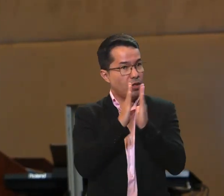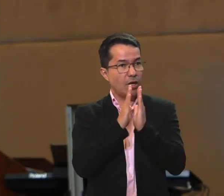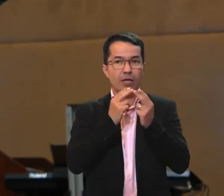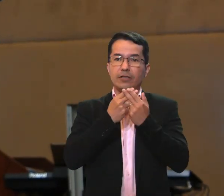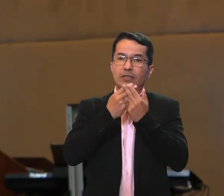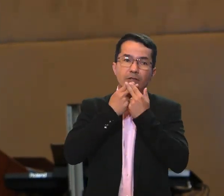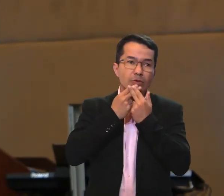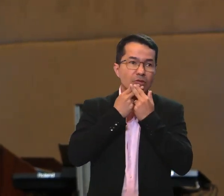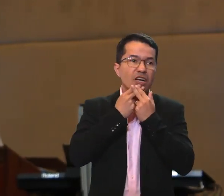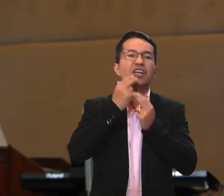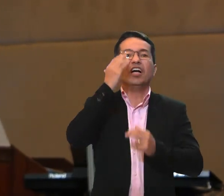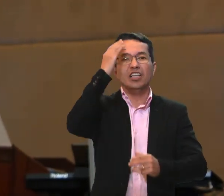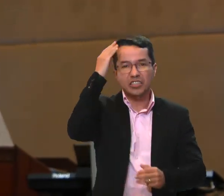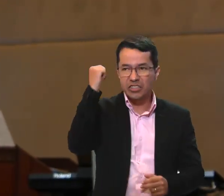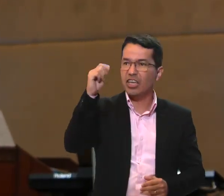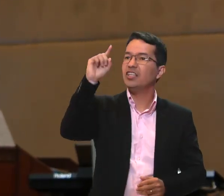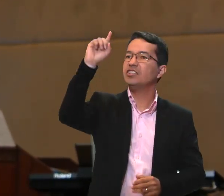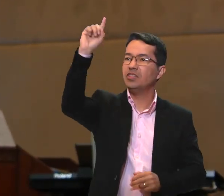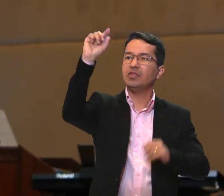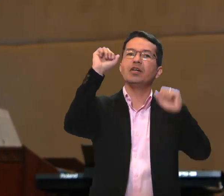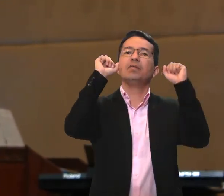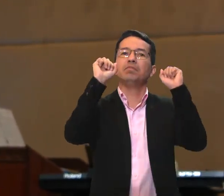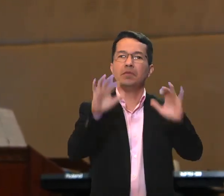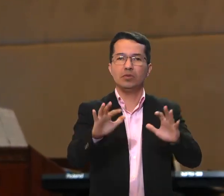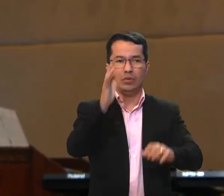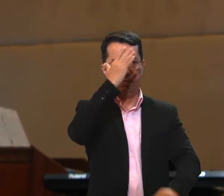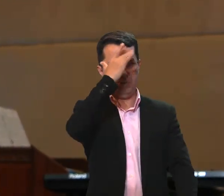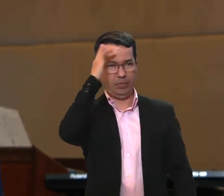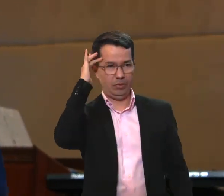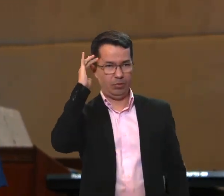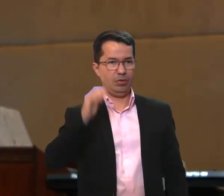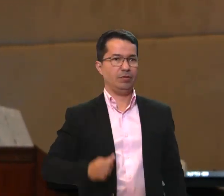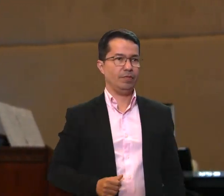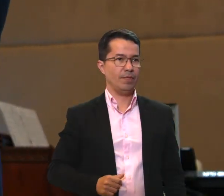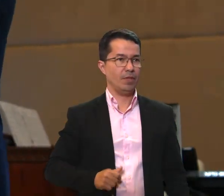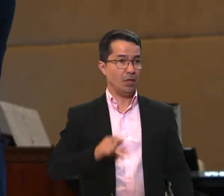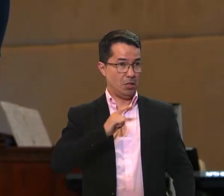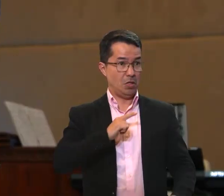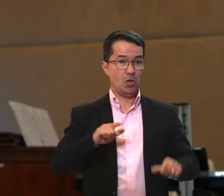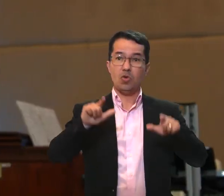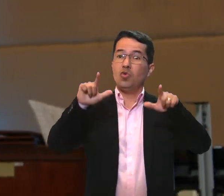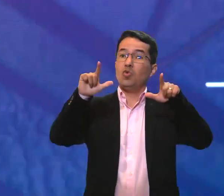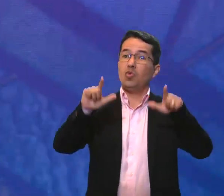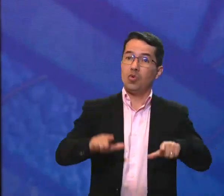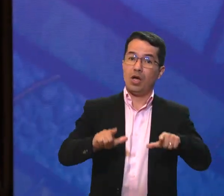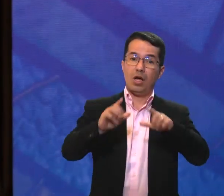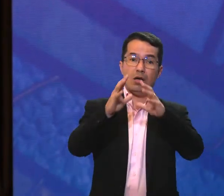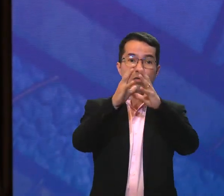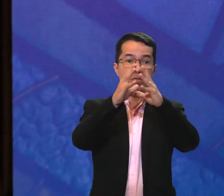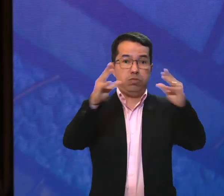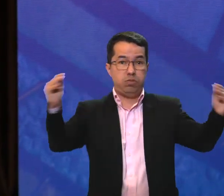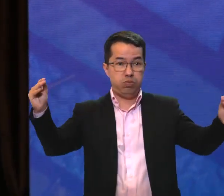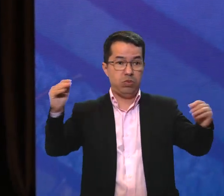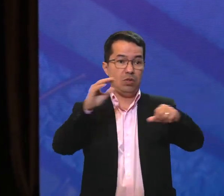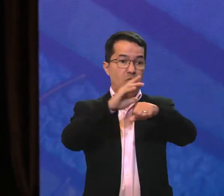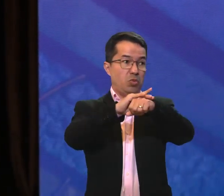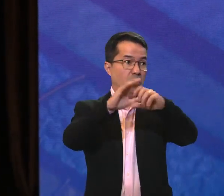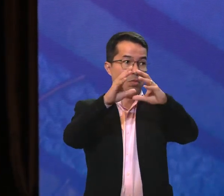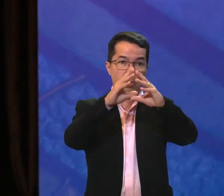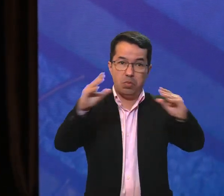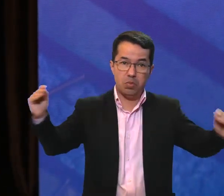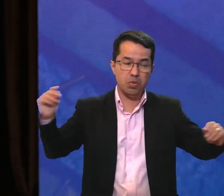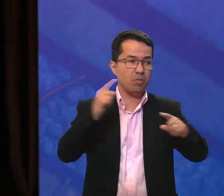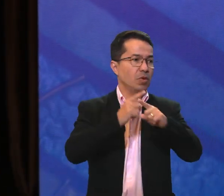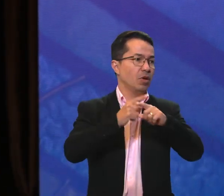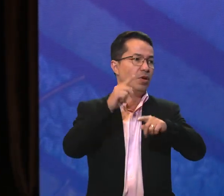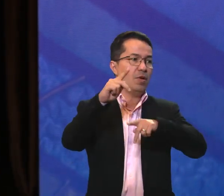vamos ver casas sendo restauradas. Lugares sendo curados. Porque o povo